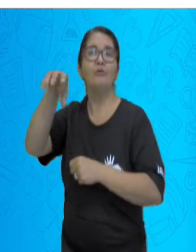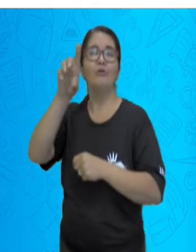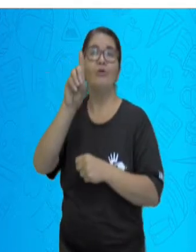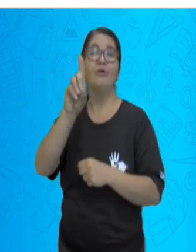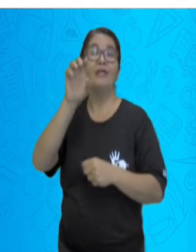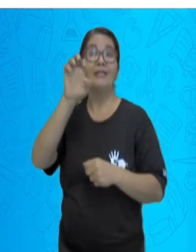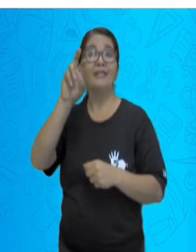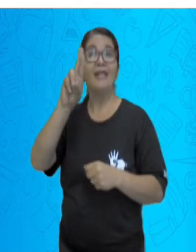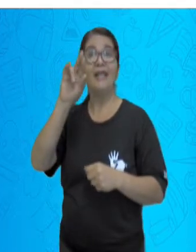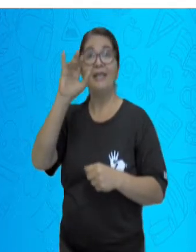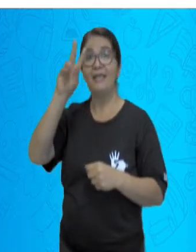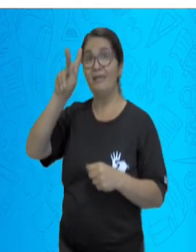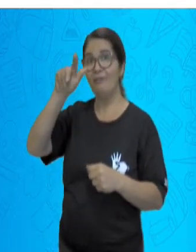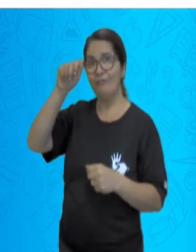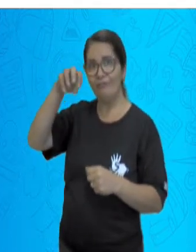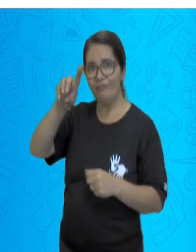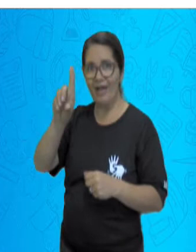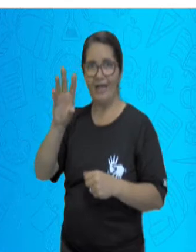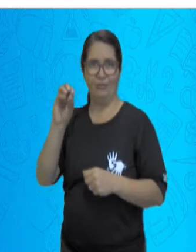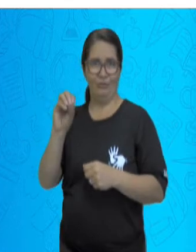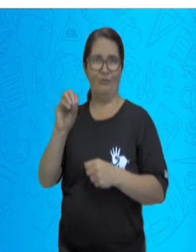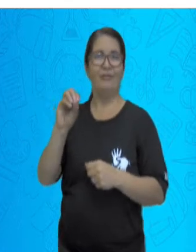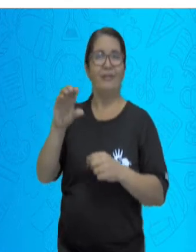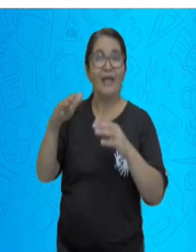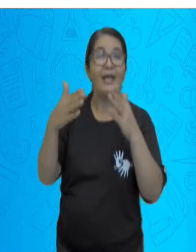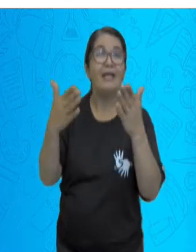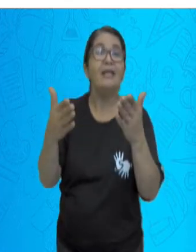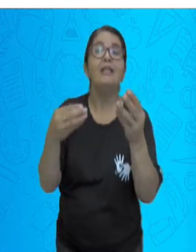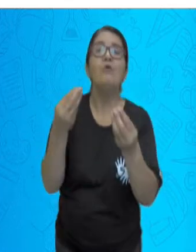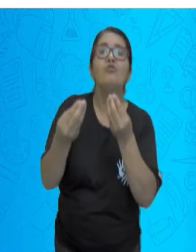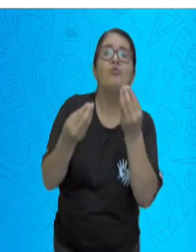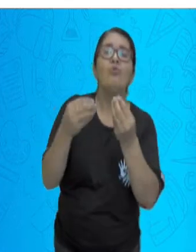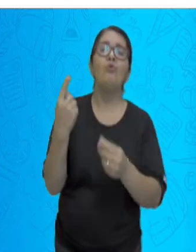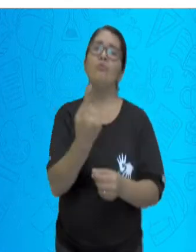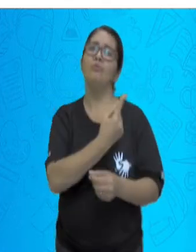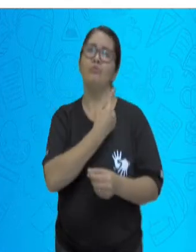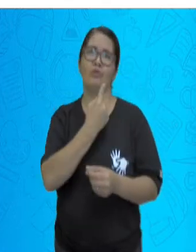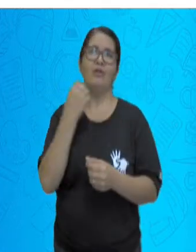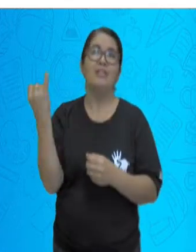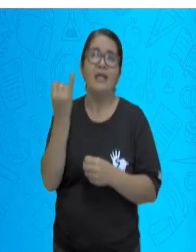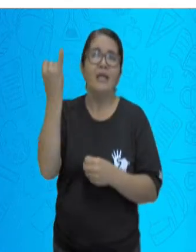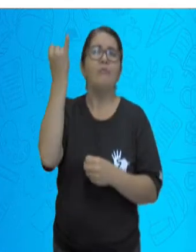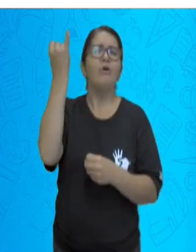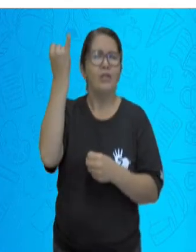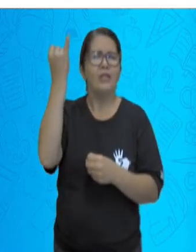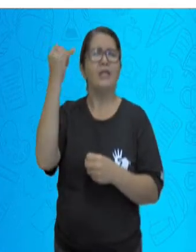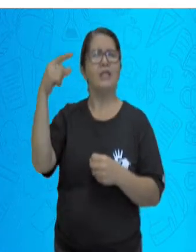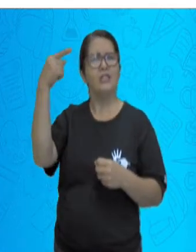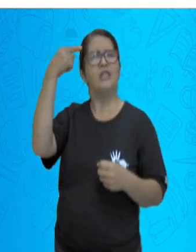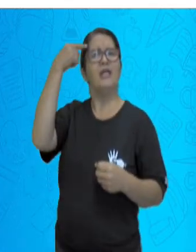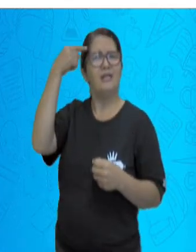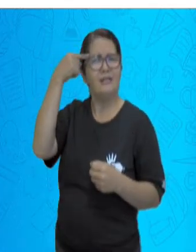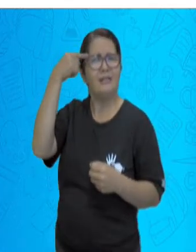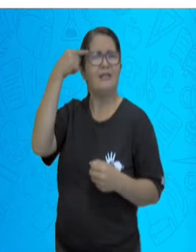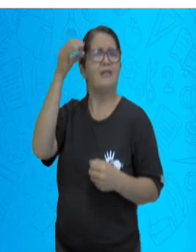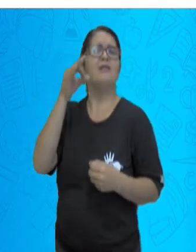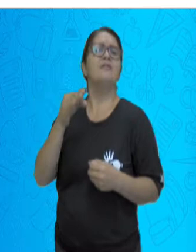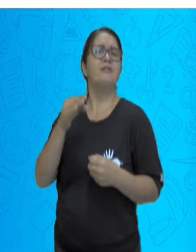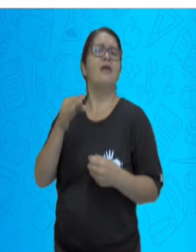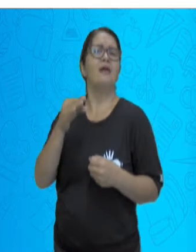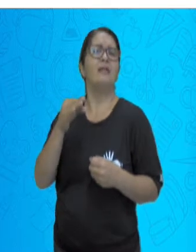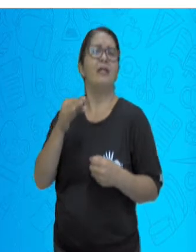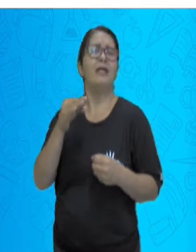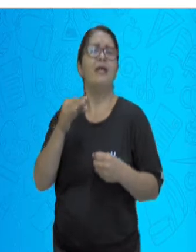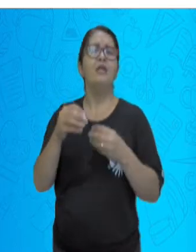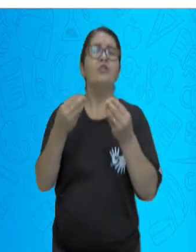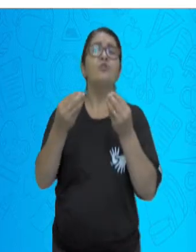que o primitivo, ele tem aquele radical, né? Aquele radical que é importante. E a partir desse radical, eu consigo originar